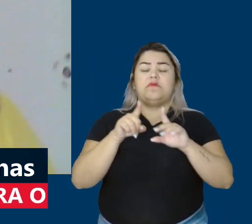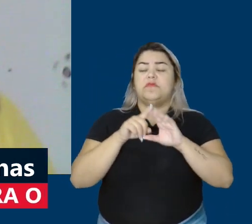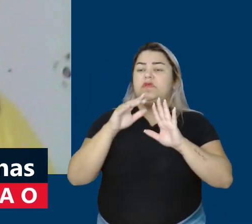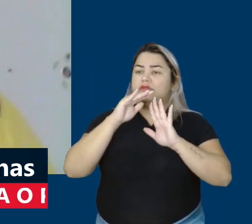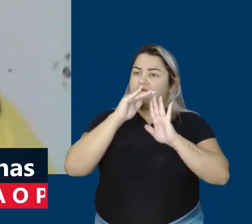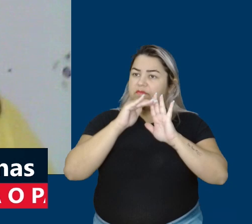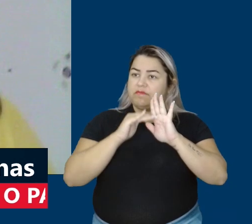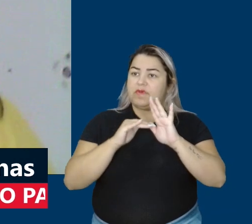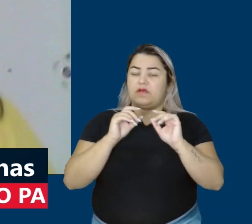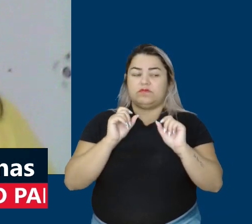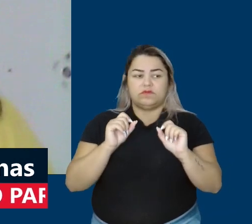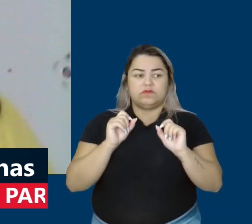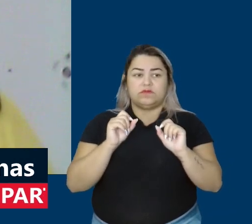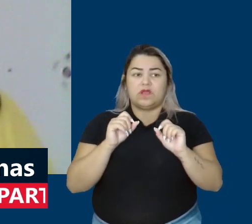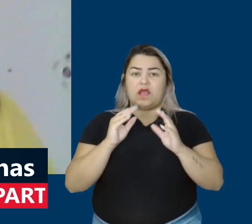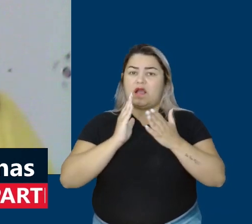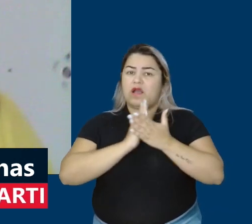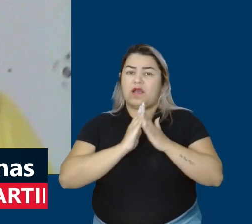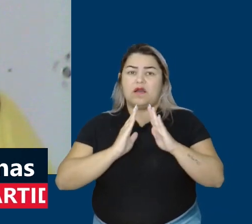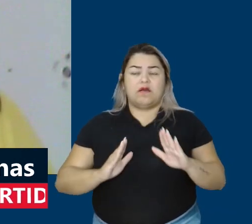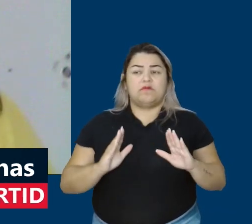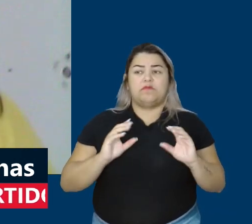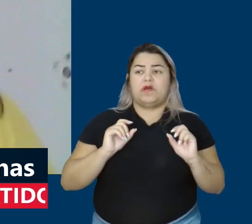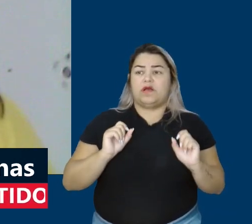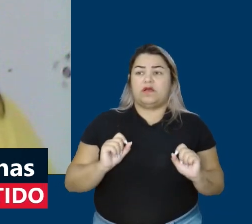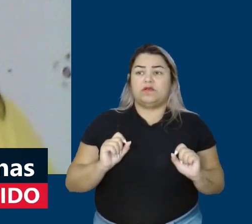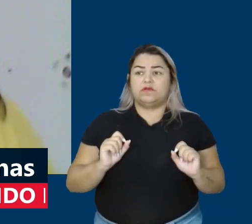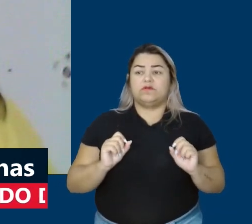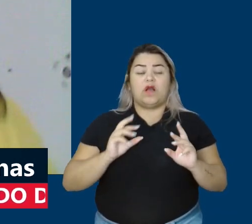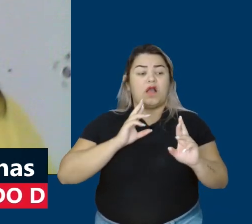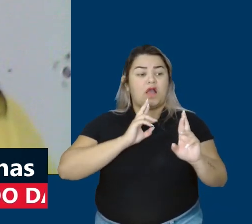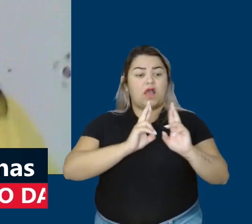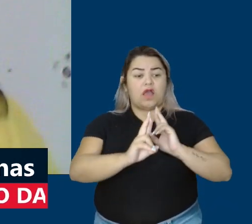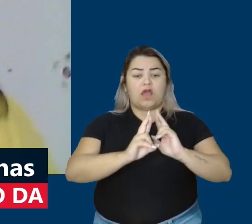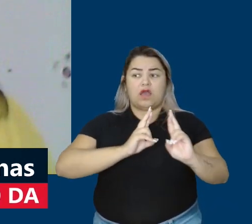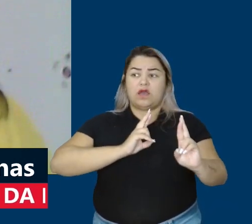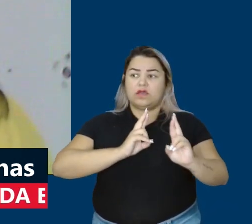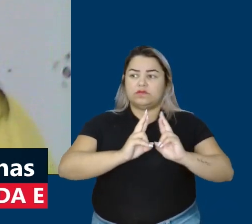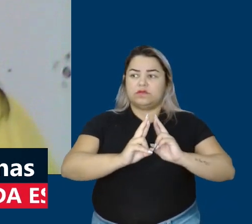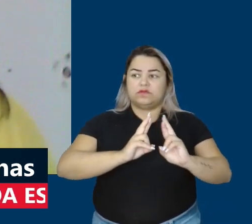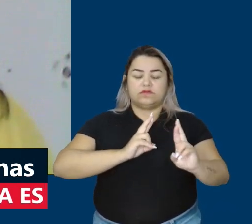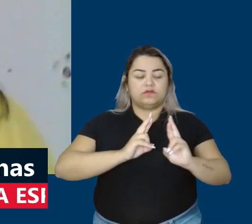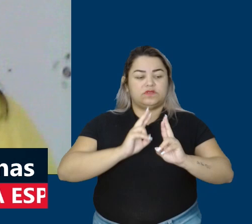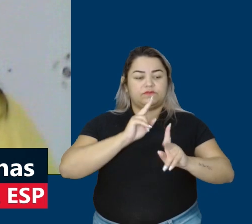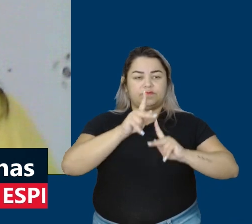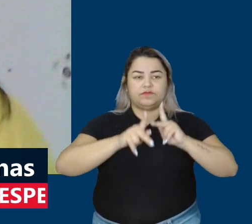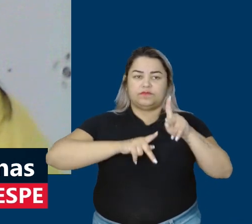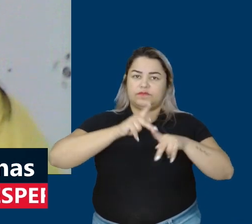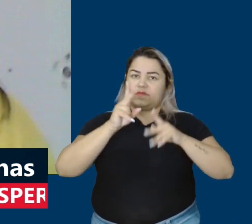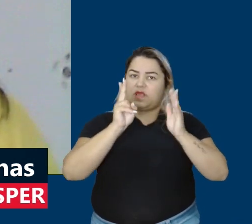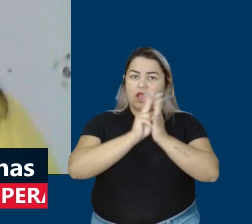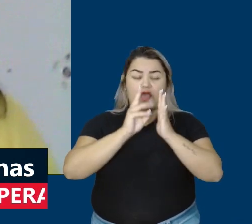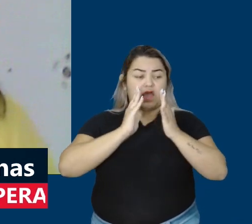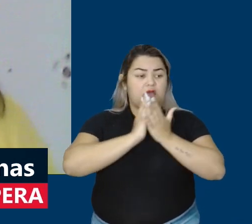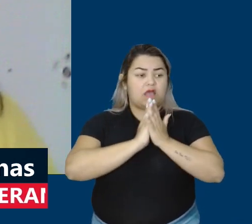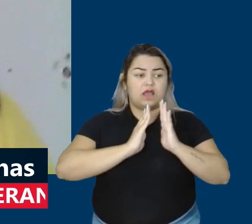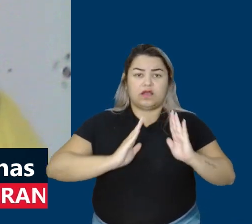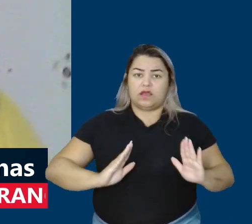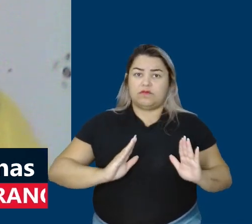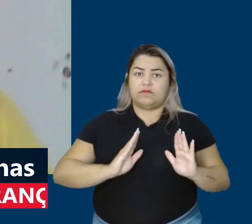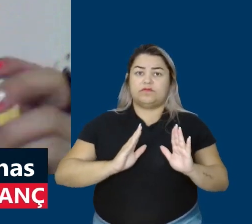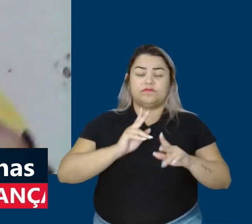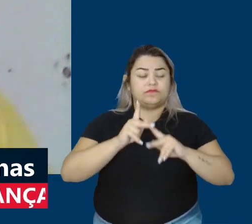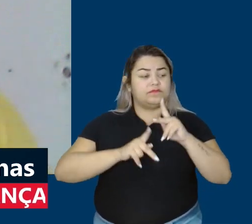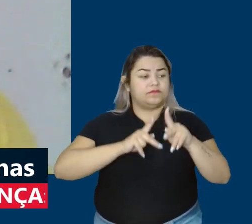pauta destruir, né, a relação dos povos indígenas, acabar com os povos